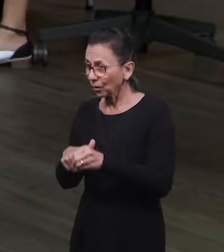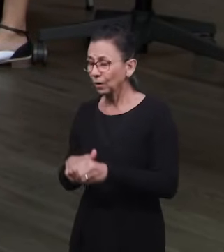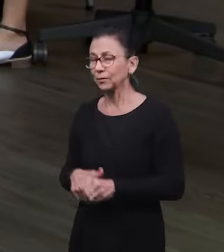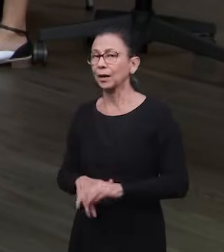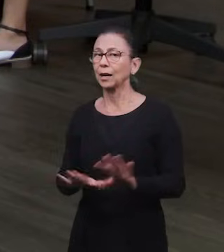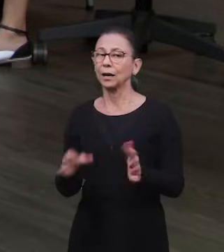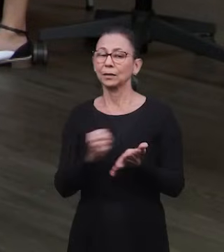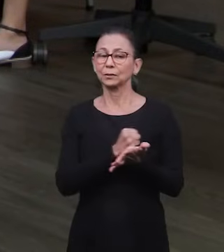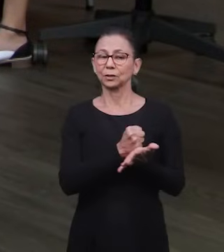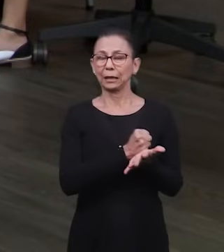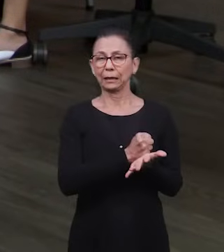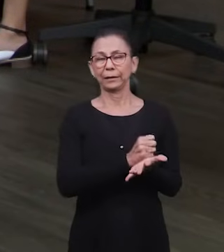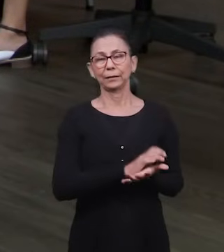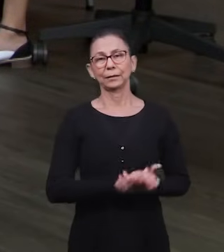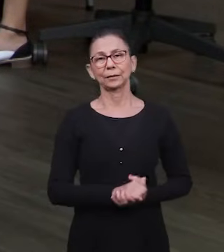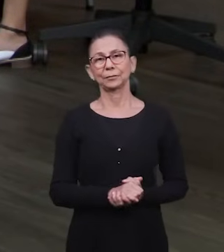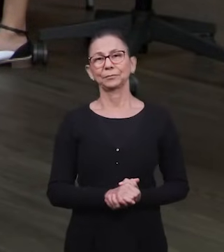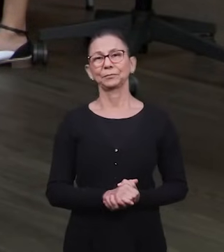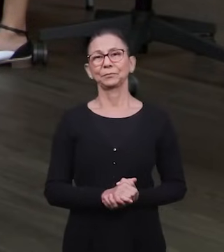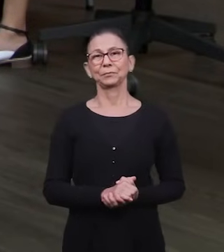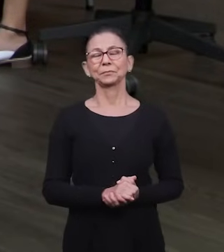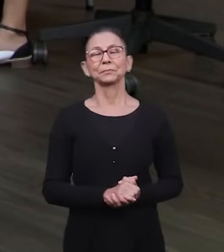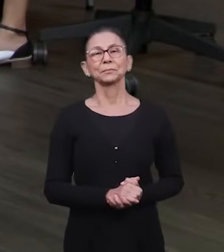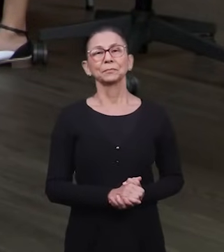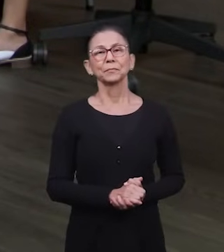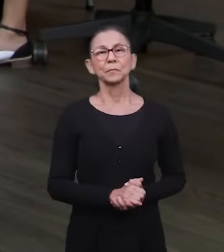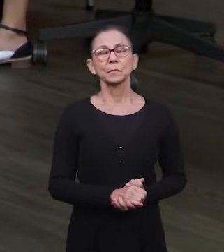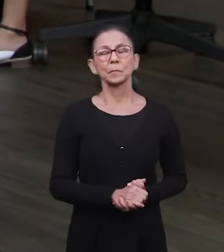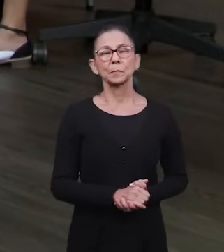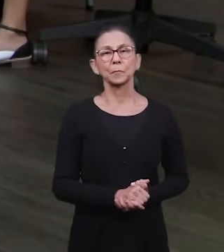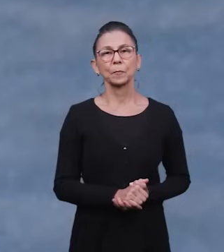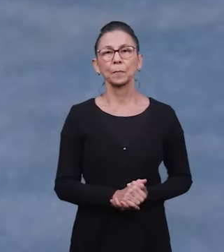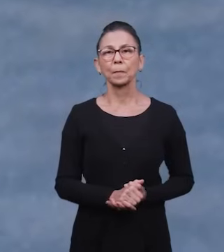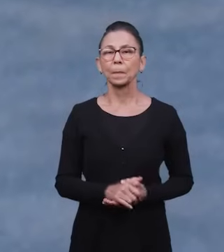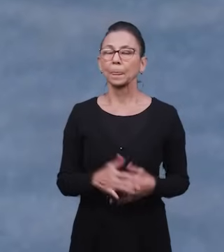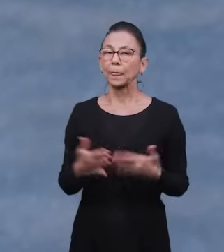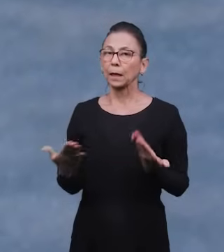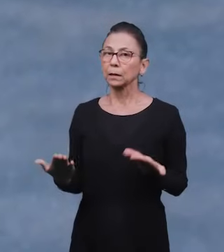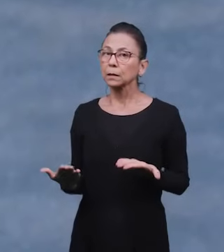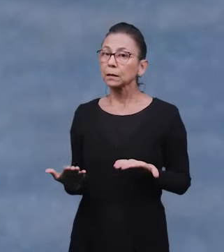existe arrependimento para o apóstata, nesses termos bíblicos aqui,